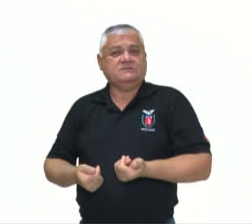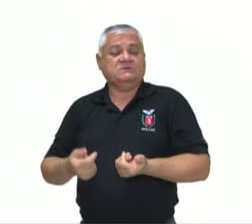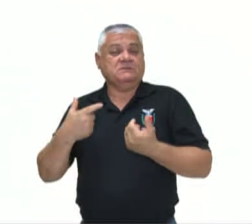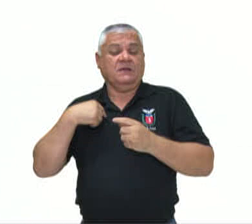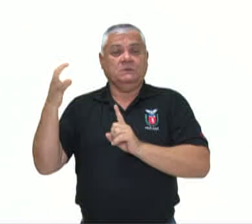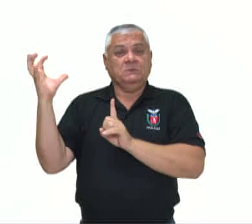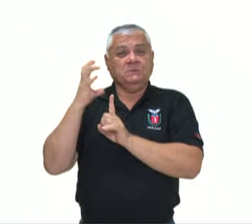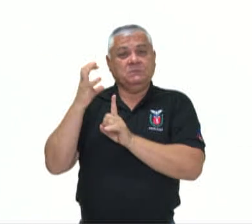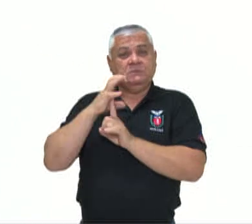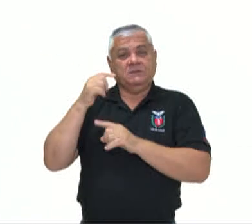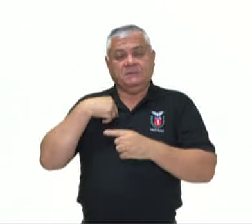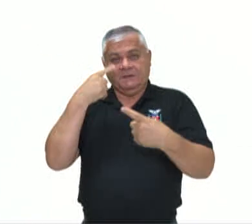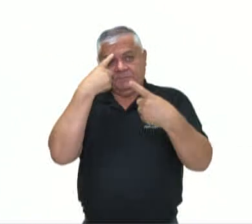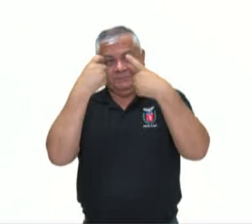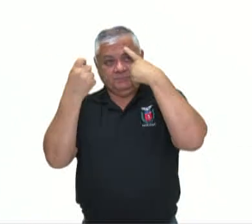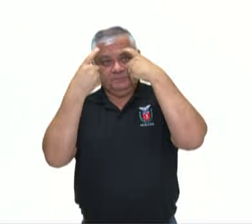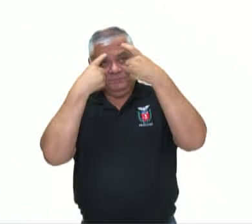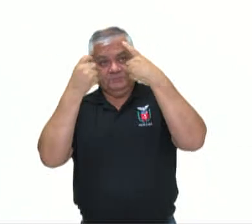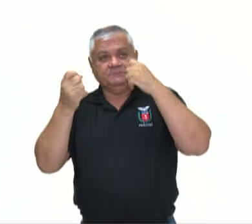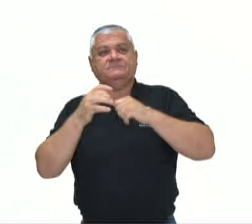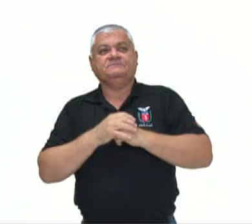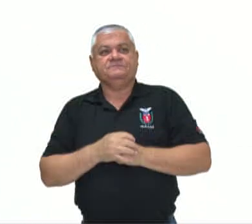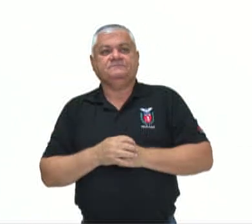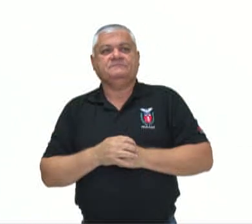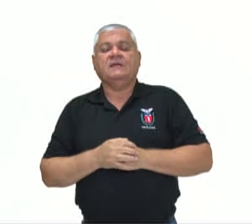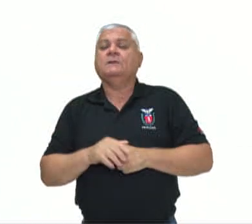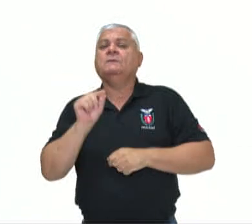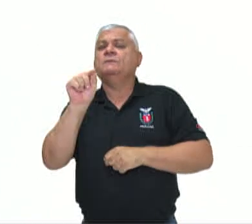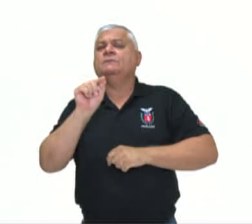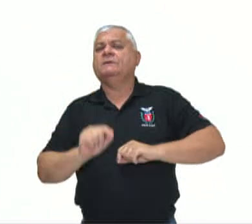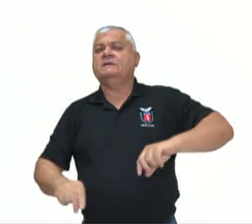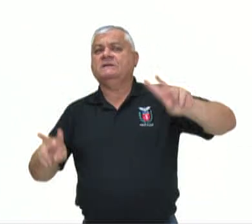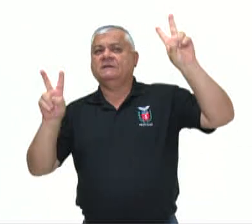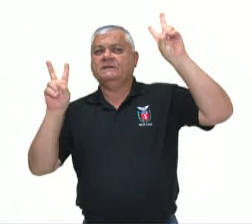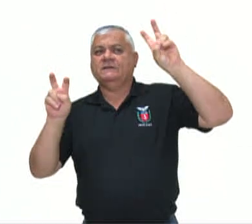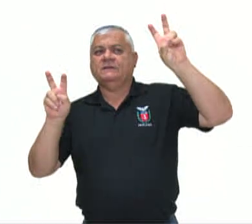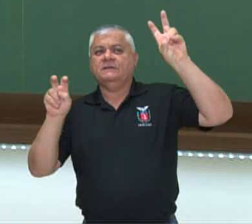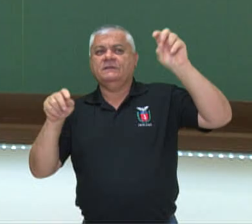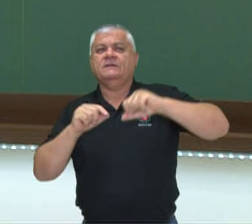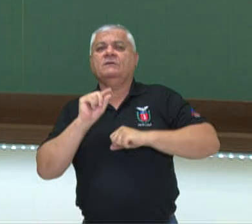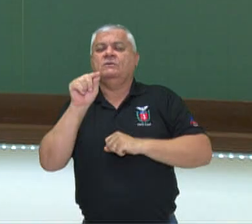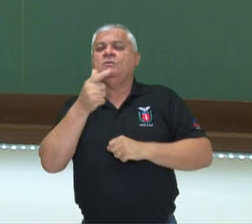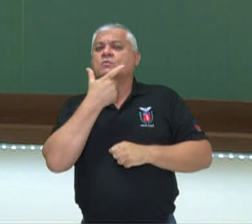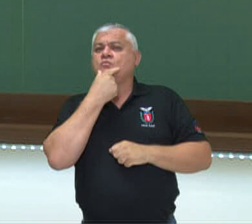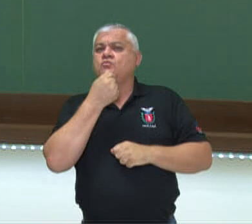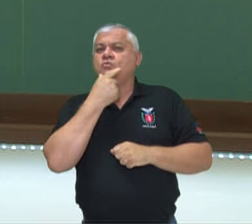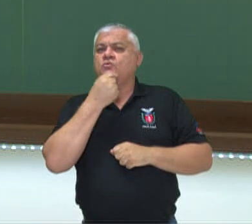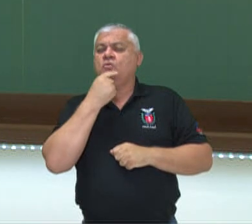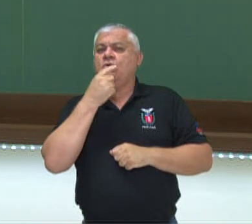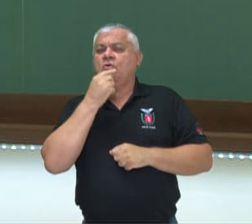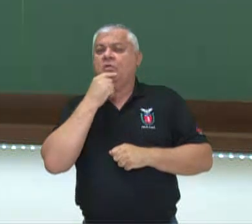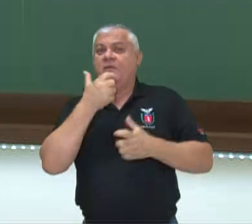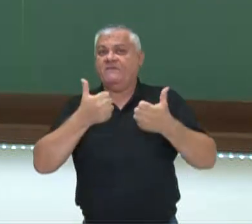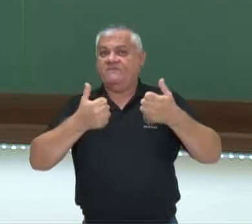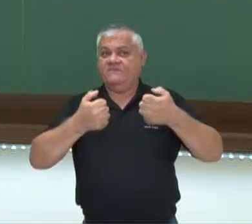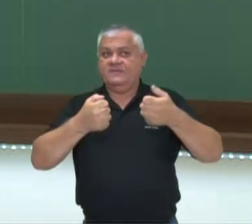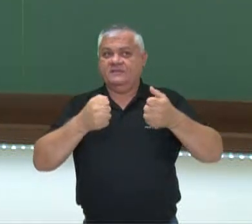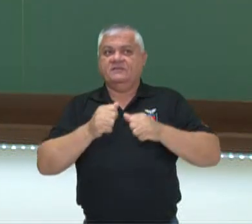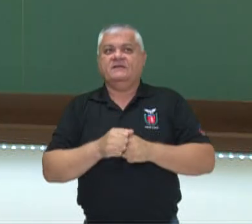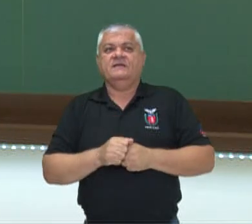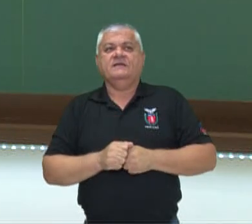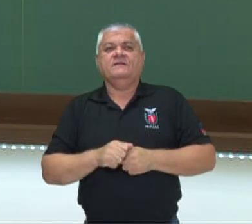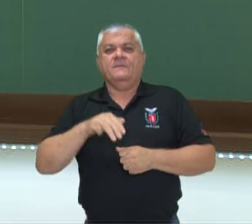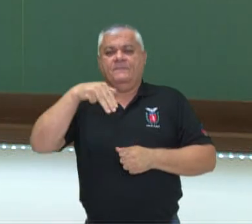inspira a criar. Então, essa citação aí é de um físico brasileiro